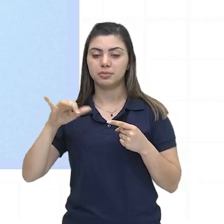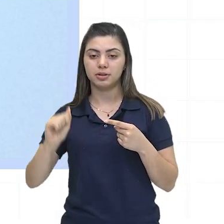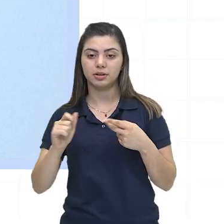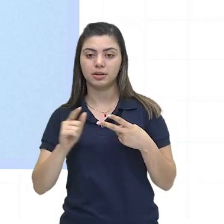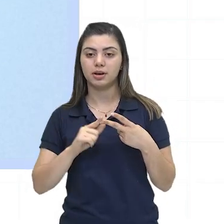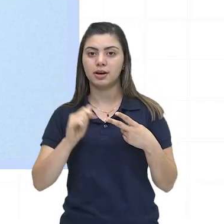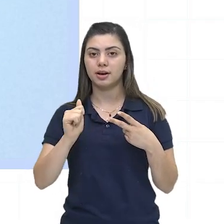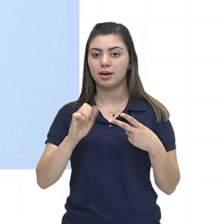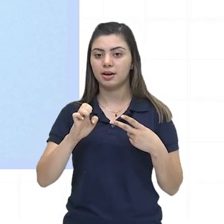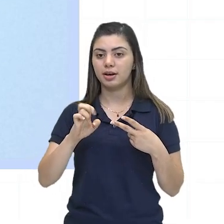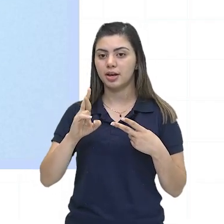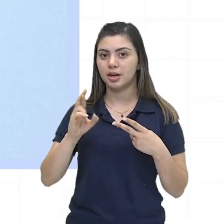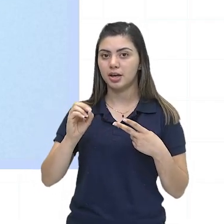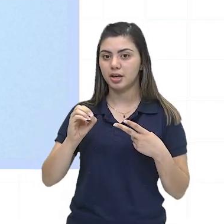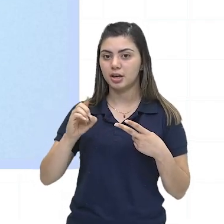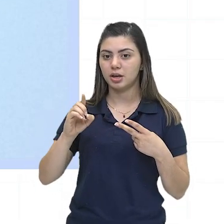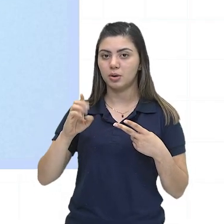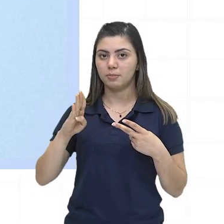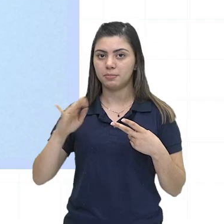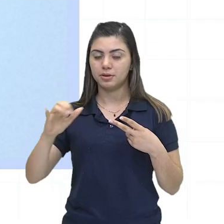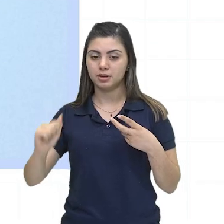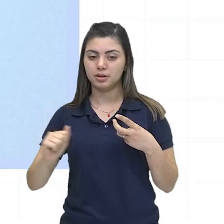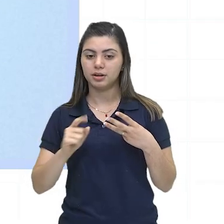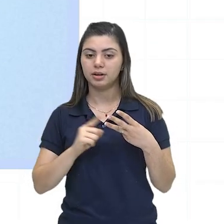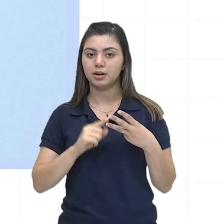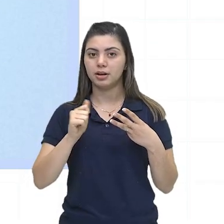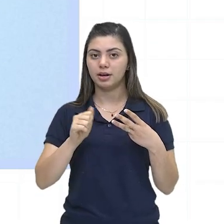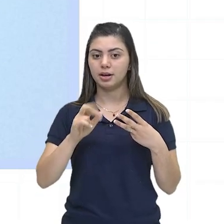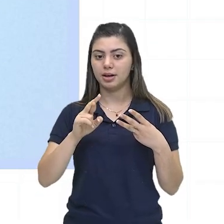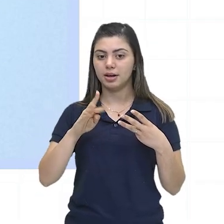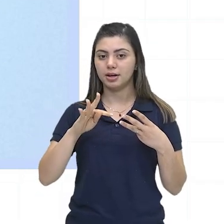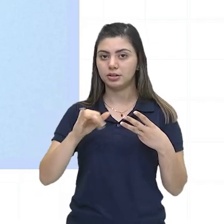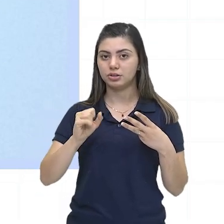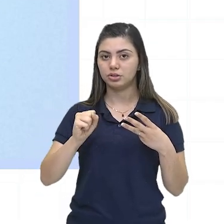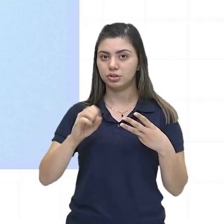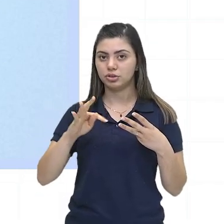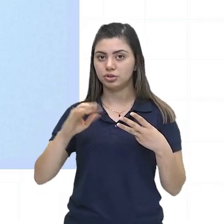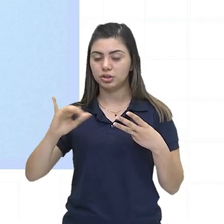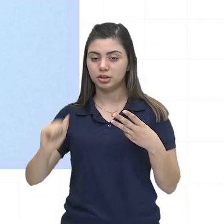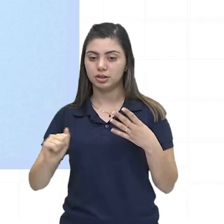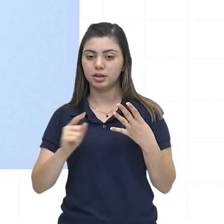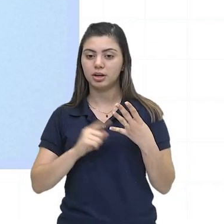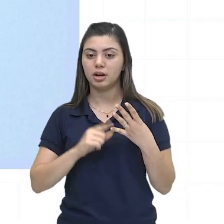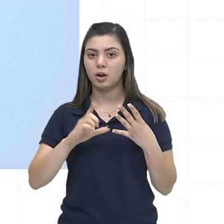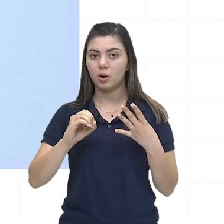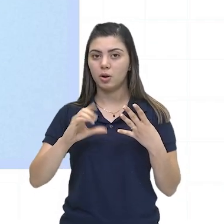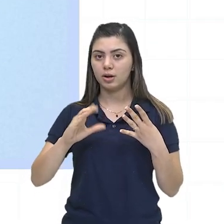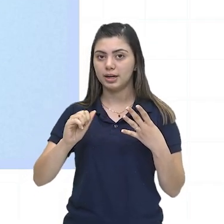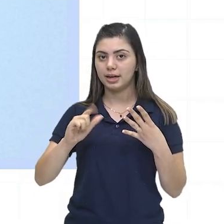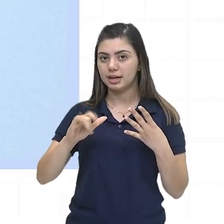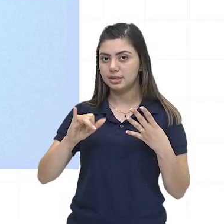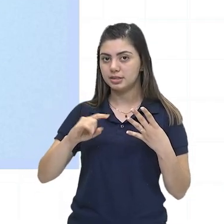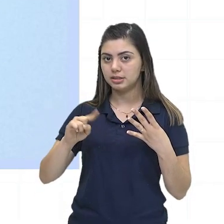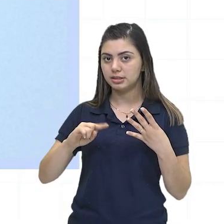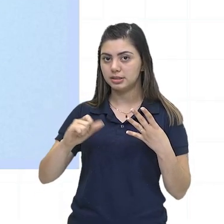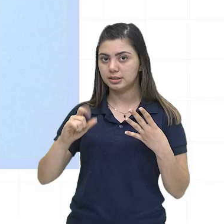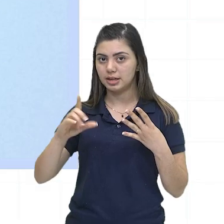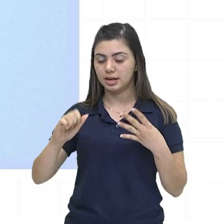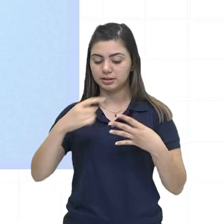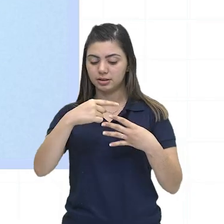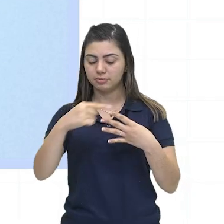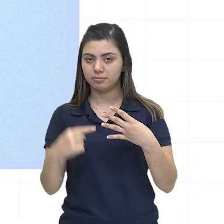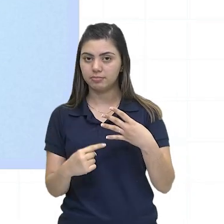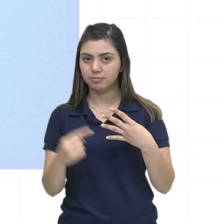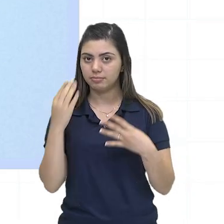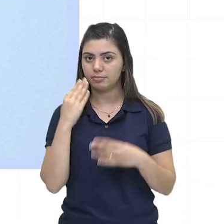ginástica aeróbica, a ginástica artística e a ginástica localizada. E aí, o